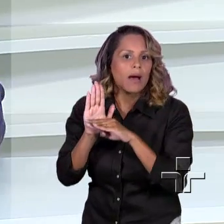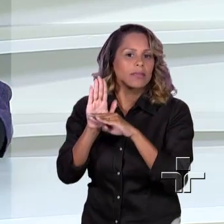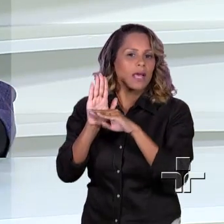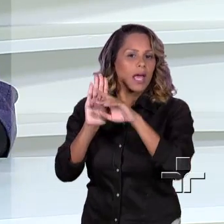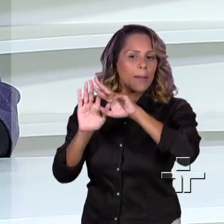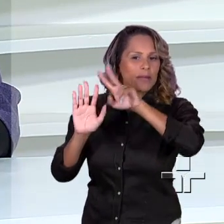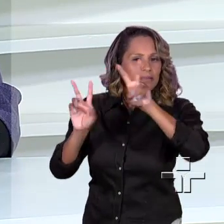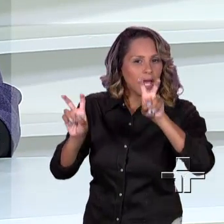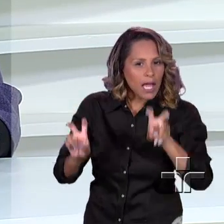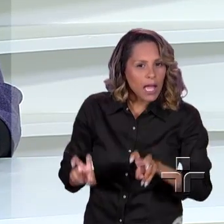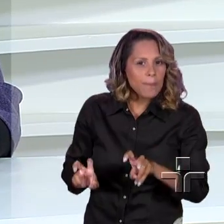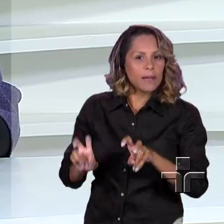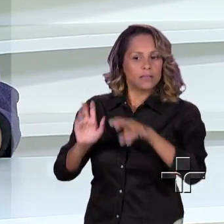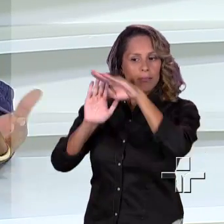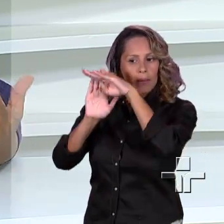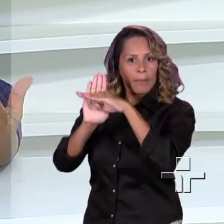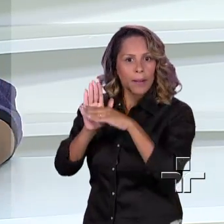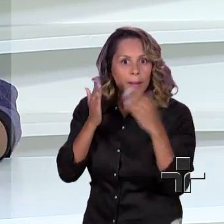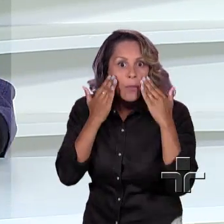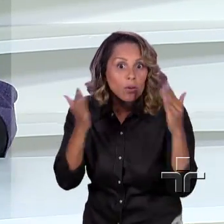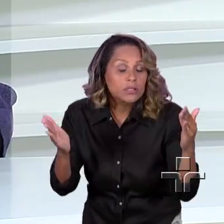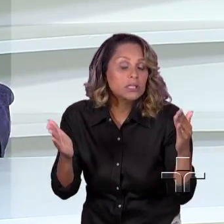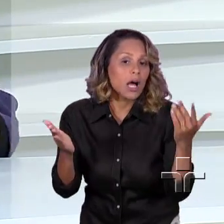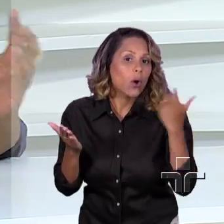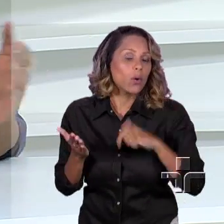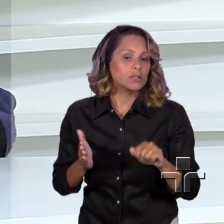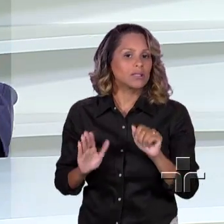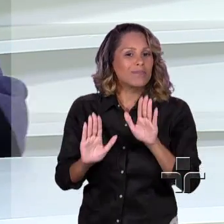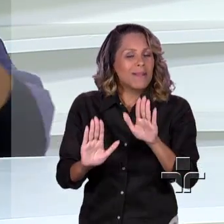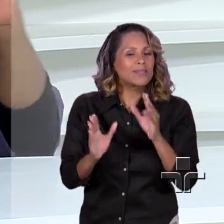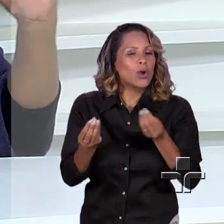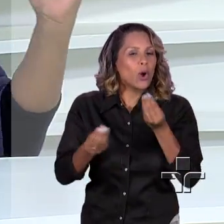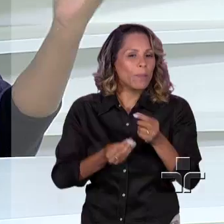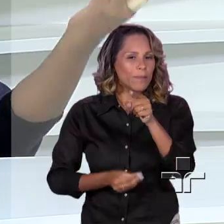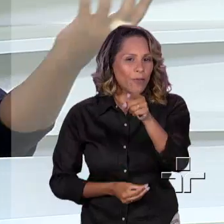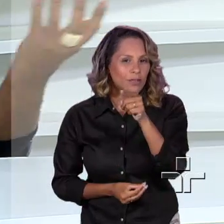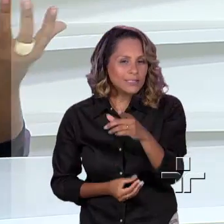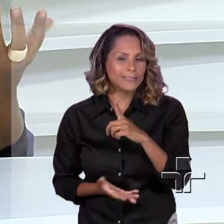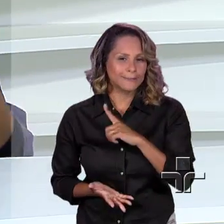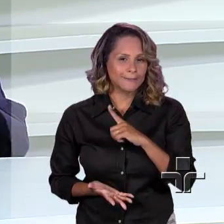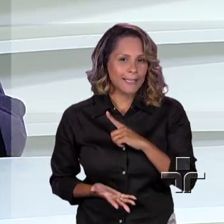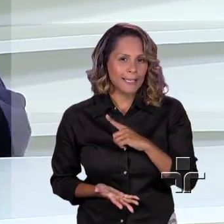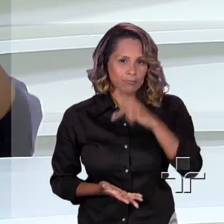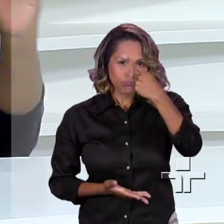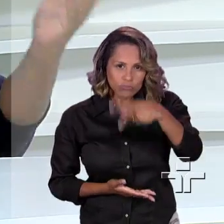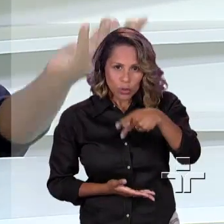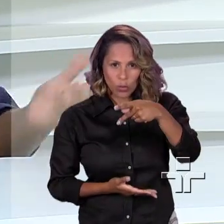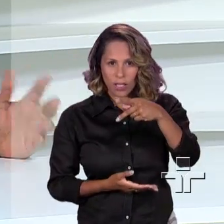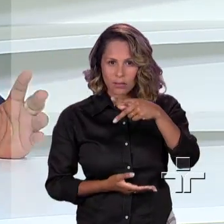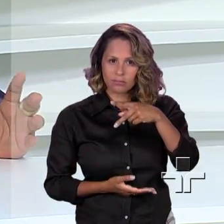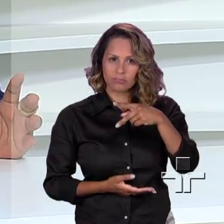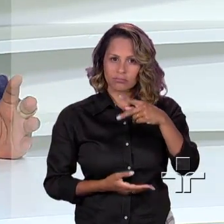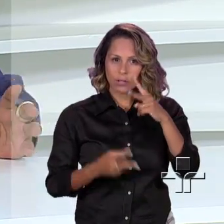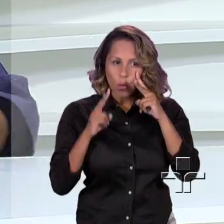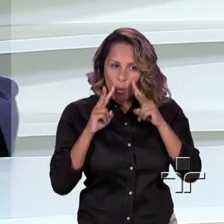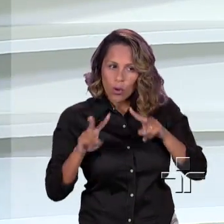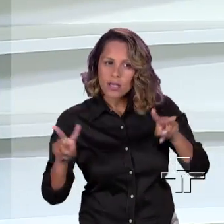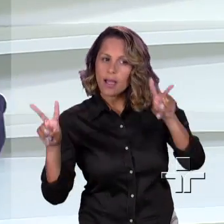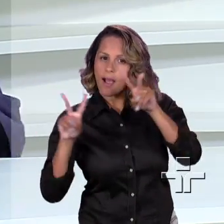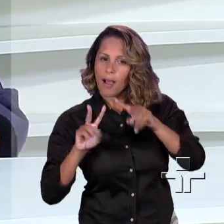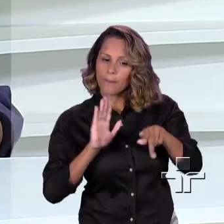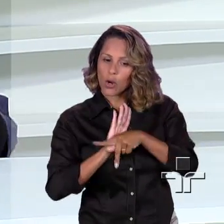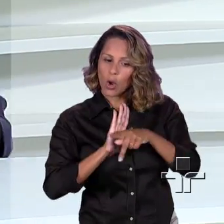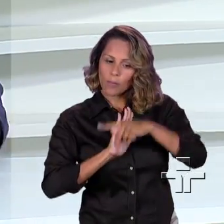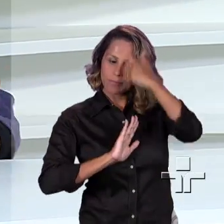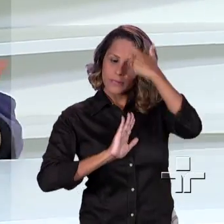trazer isso de uma certa maneira. Como é que você, né, nesse seu olhar de historiador e considerando todo o seu tempo de estudando o